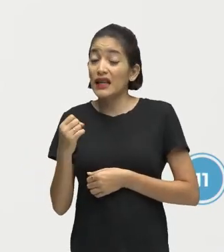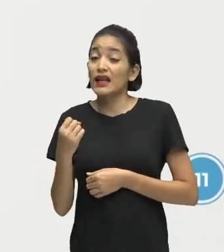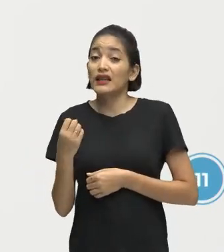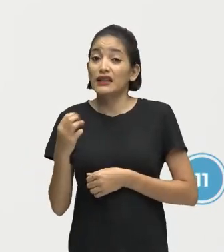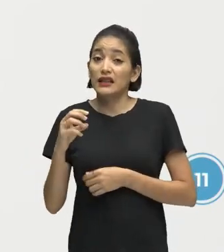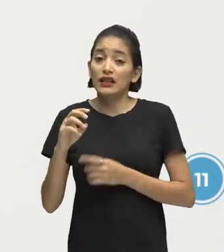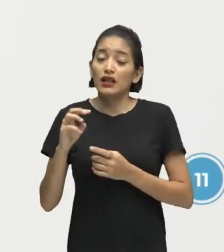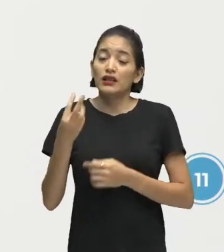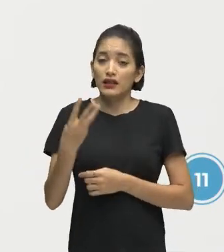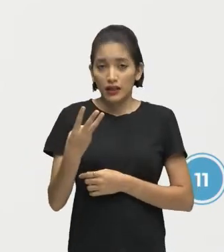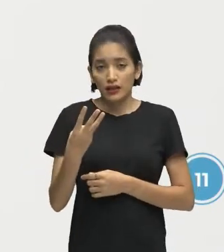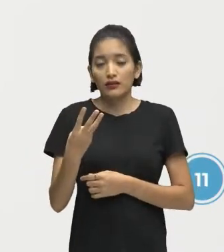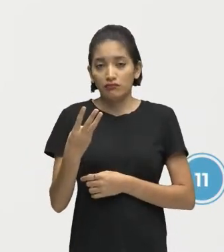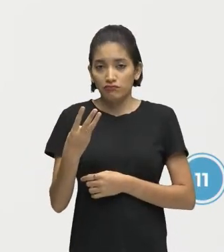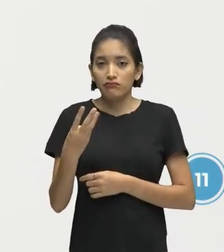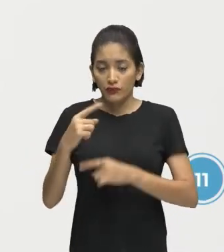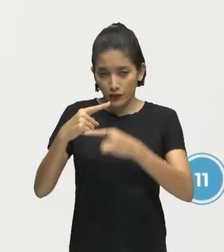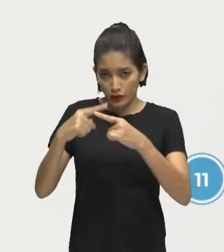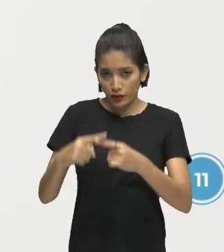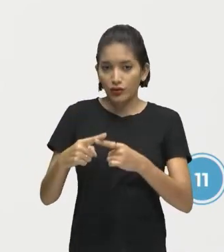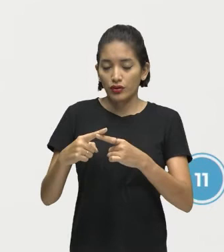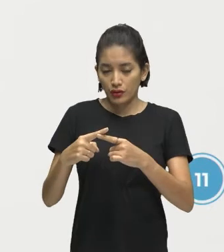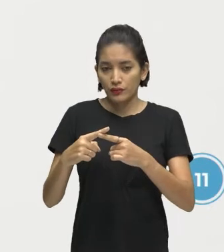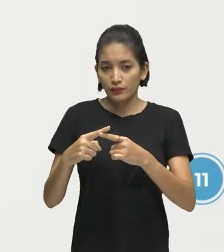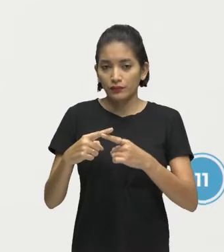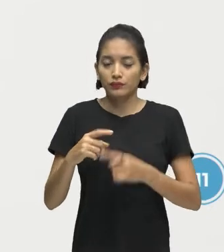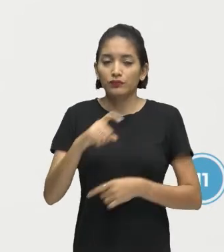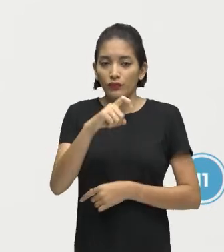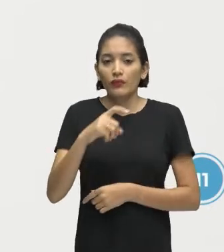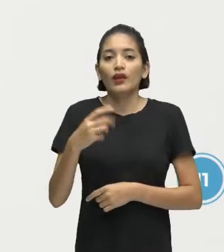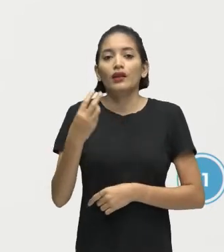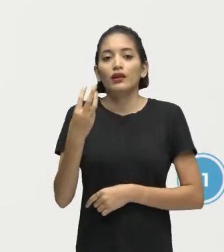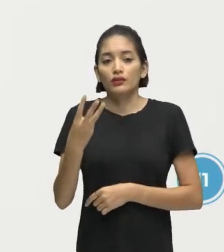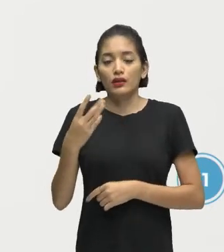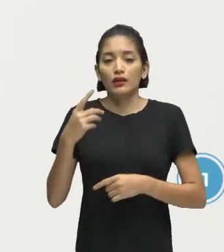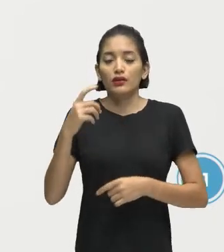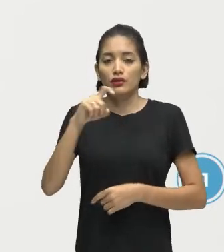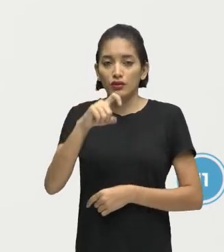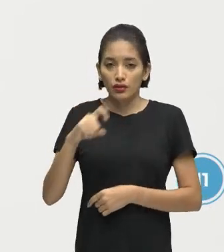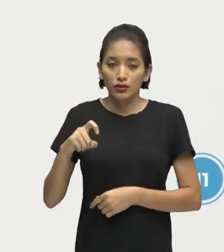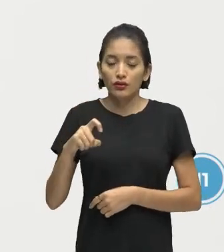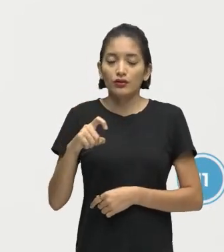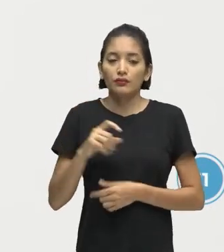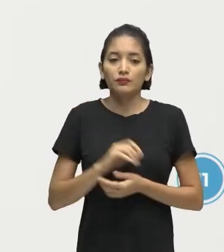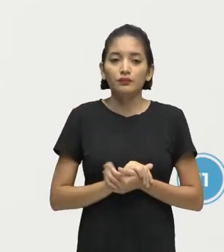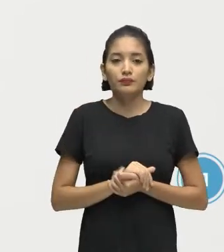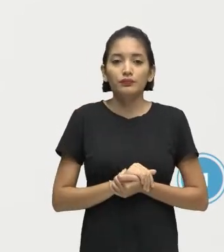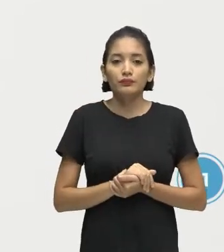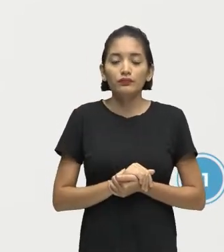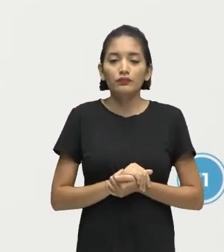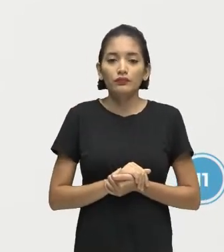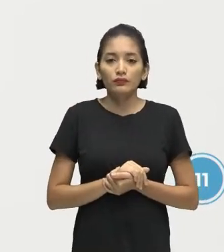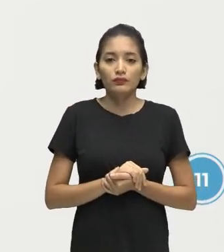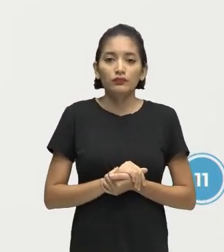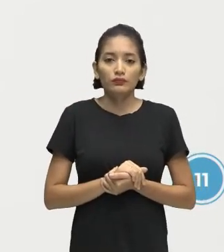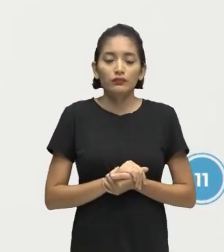ser 3x. Temos aqui, ó, a soma de um número com o seu triplo. Vai ser o